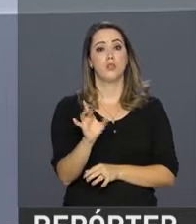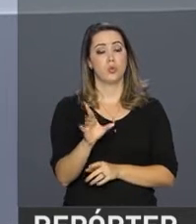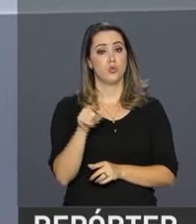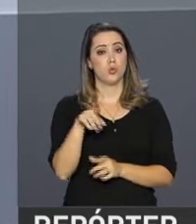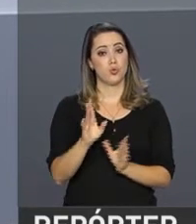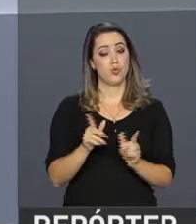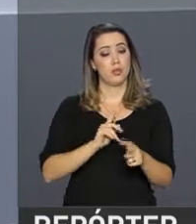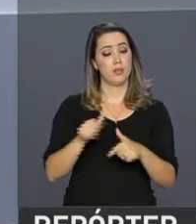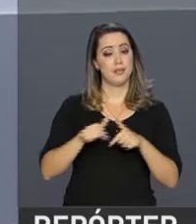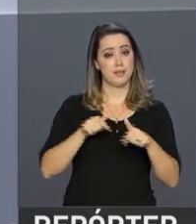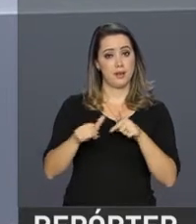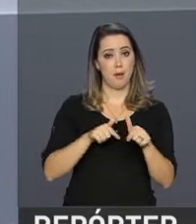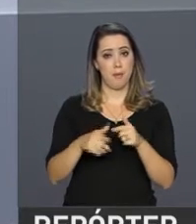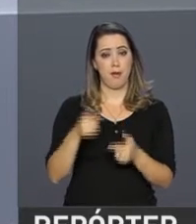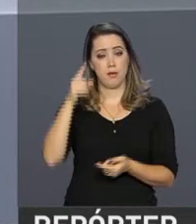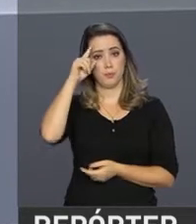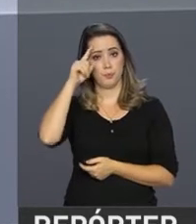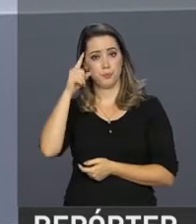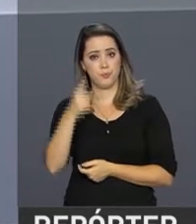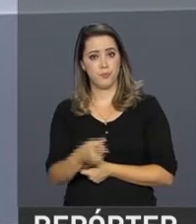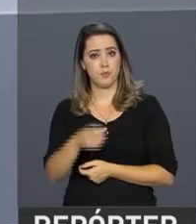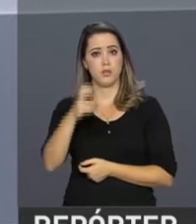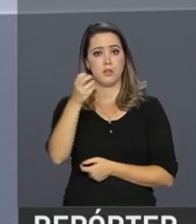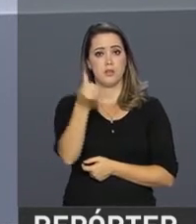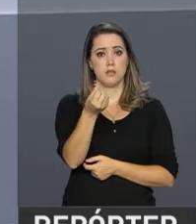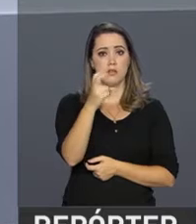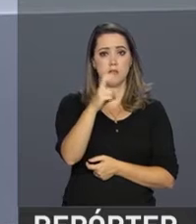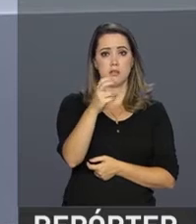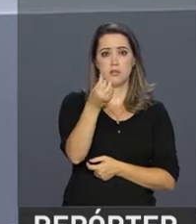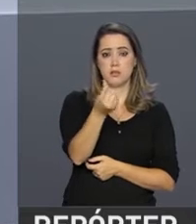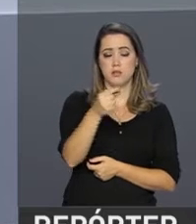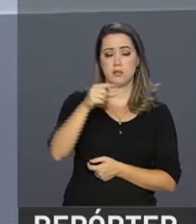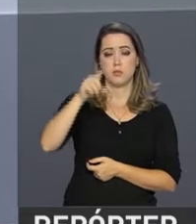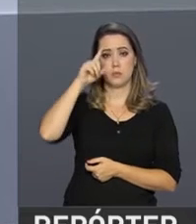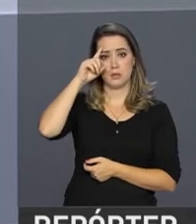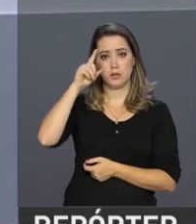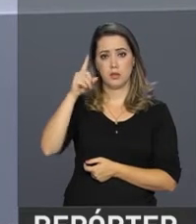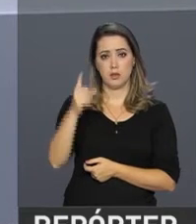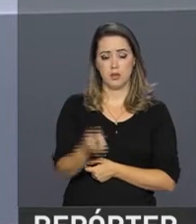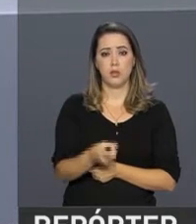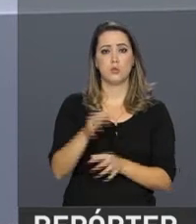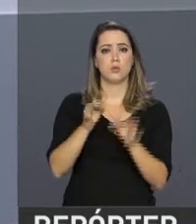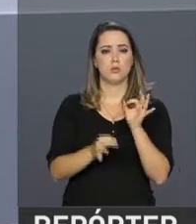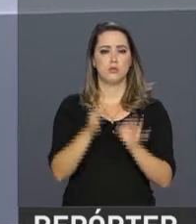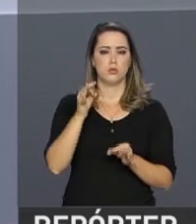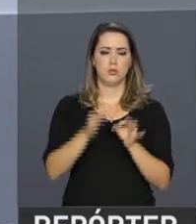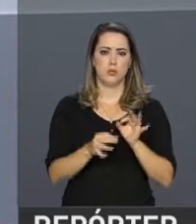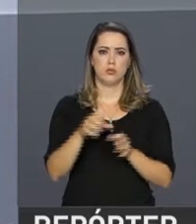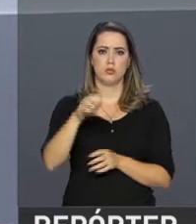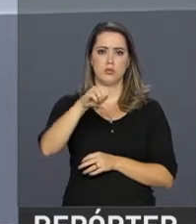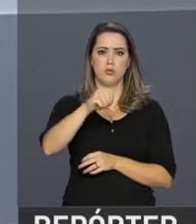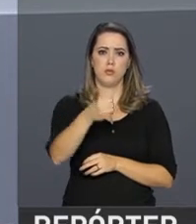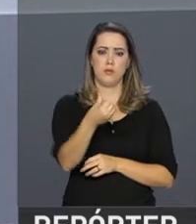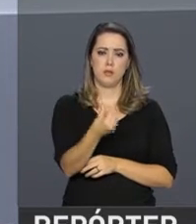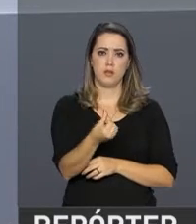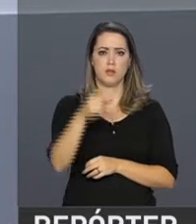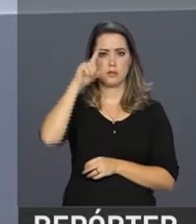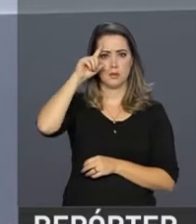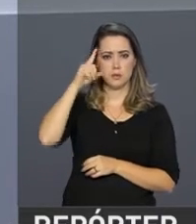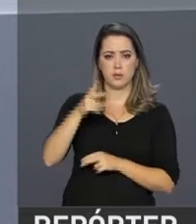operações foram cumpridos 656 mandados judiciais, sendo 96 mandados de prisão